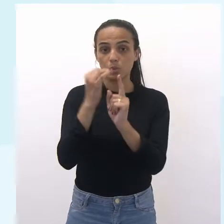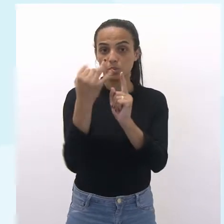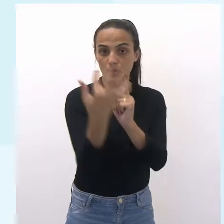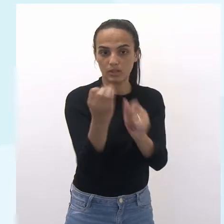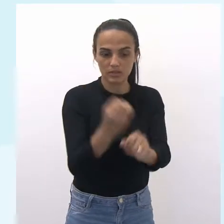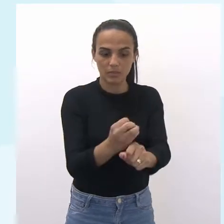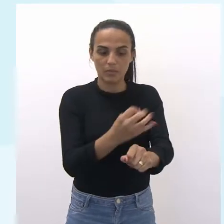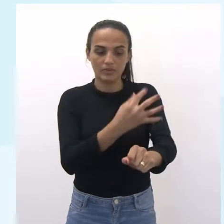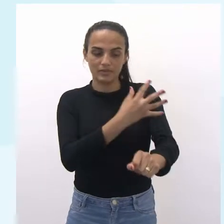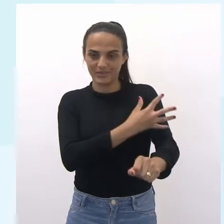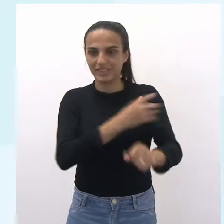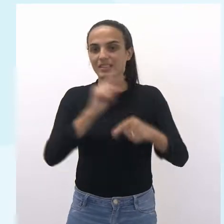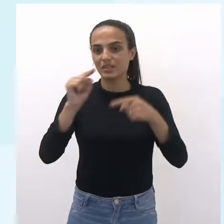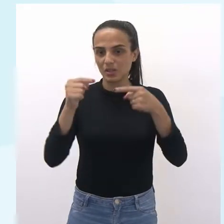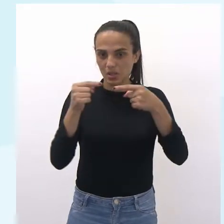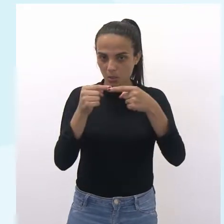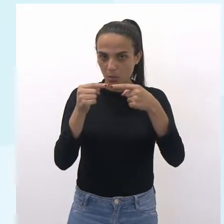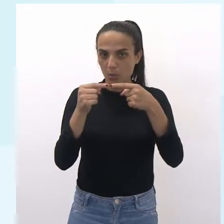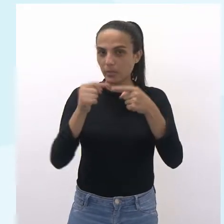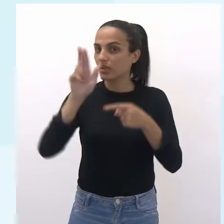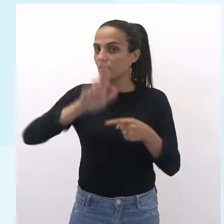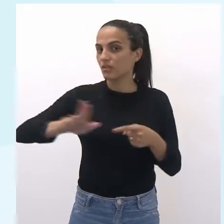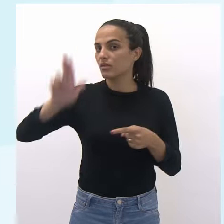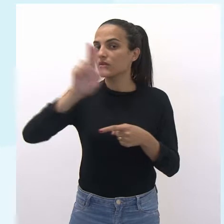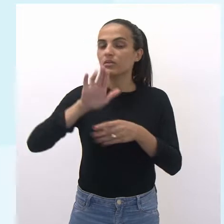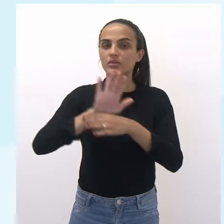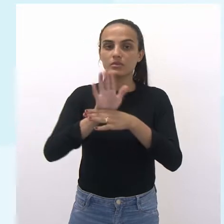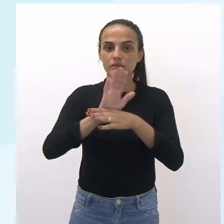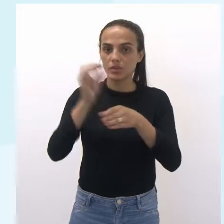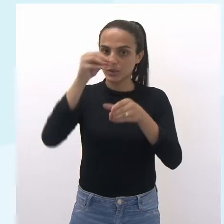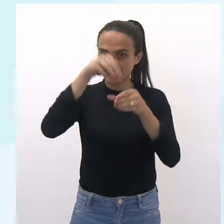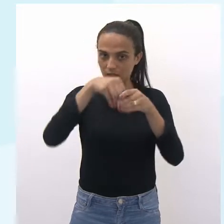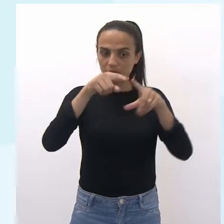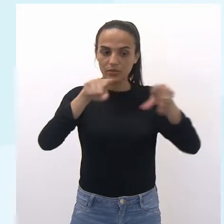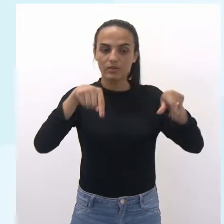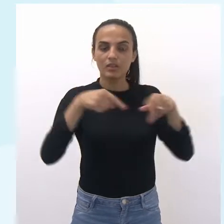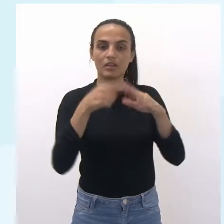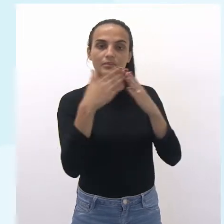está atrelado ao uso do vídeo em sala de aula.